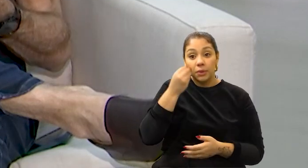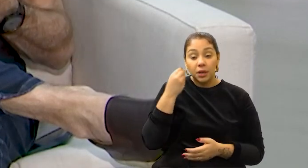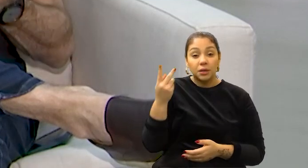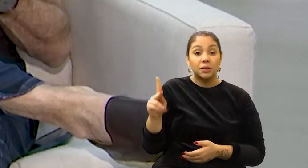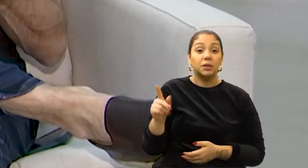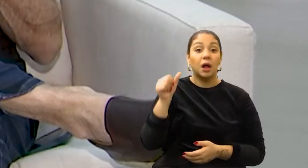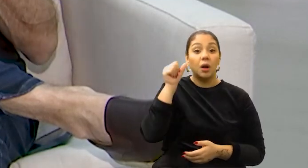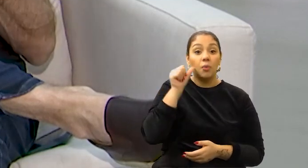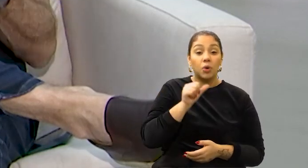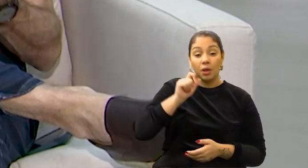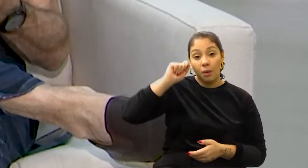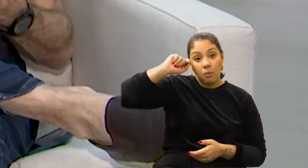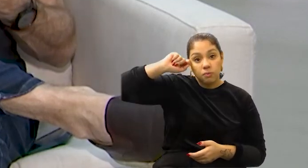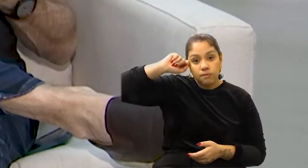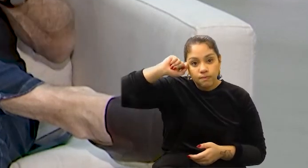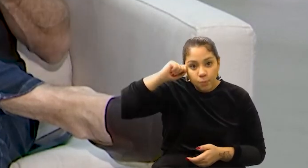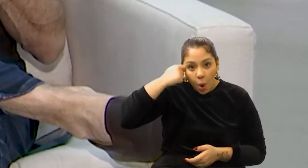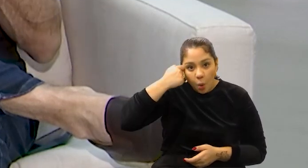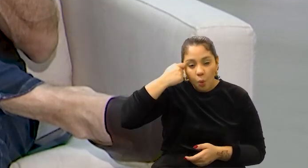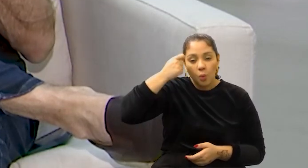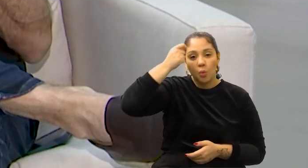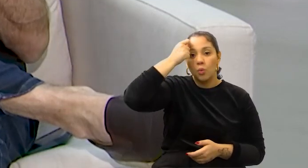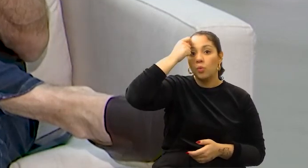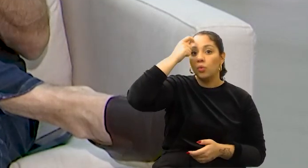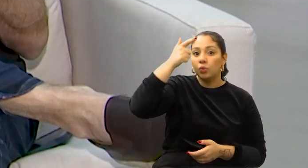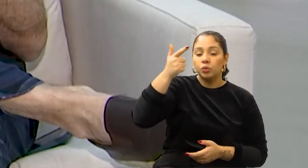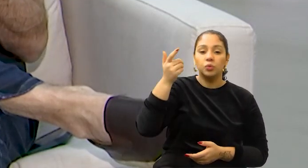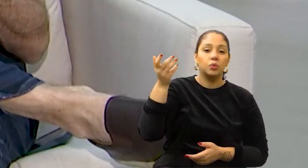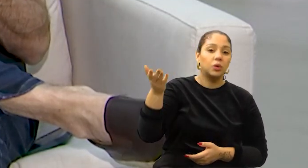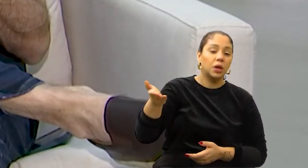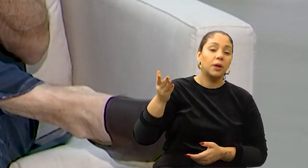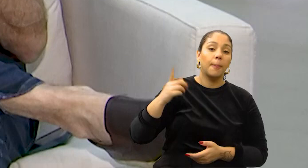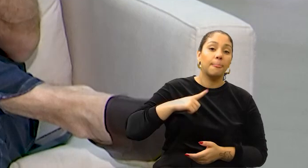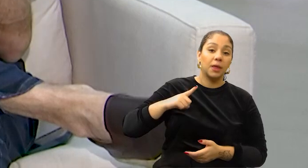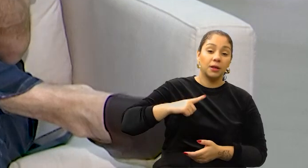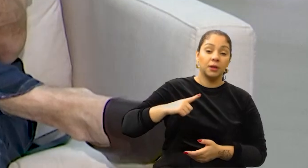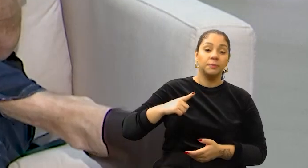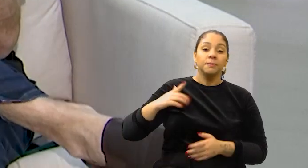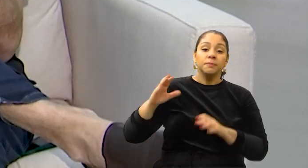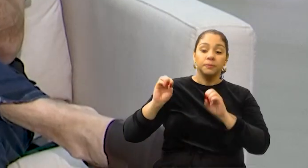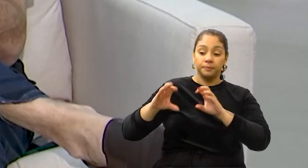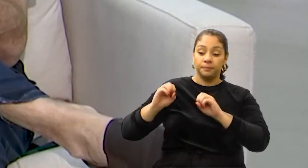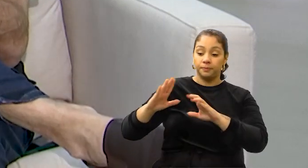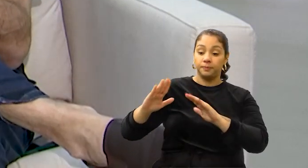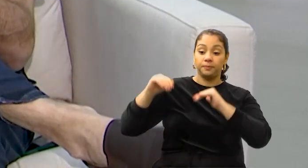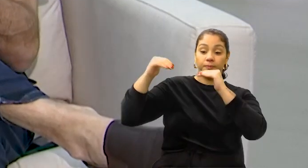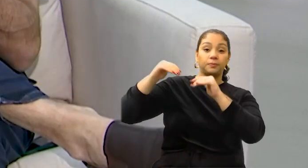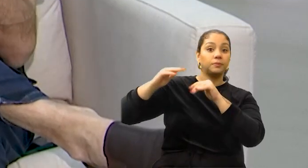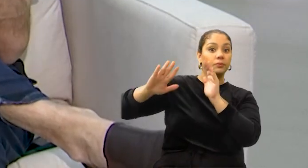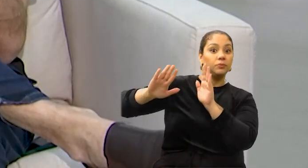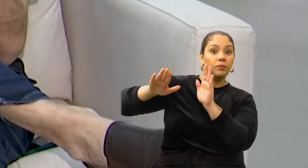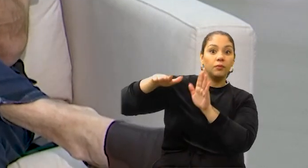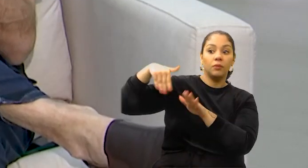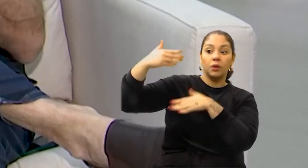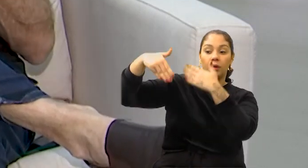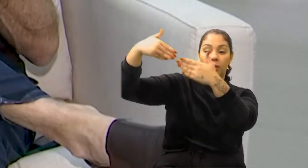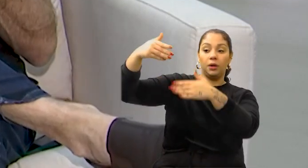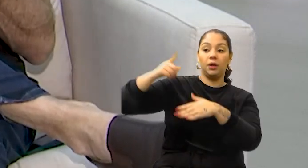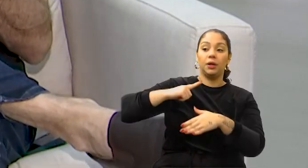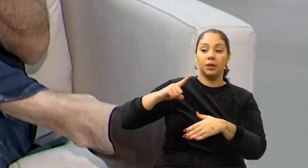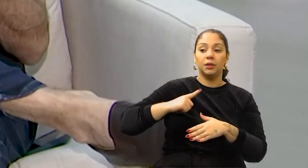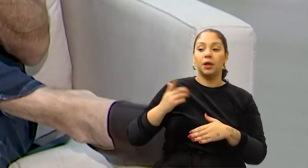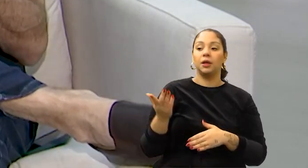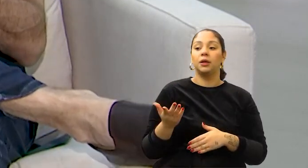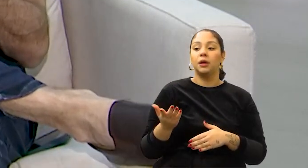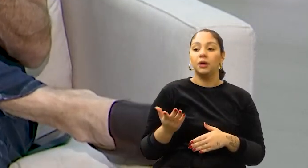sua própria experiência de uma mulher negra de uma cultura de uma mulher que Avança no ensino superior né e ela escreve a